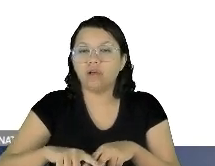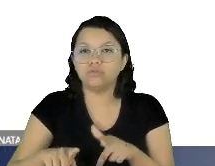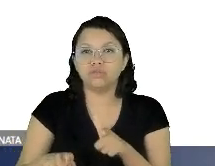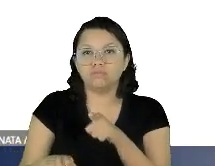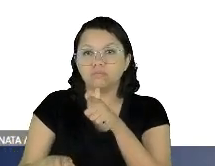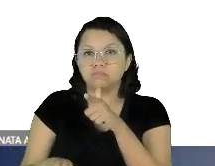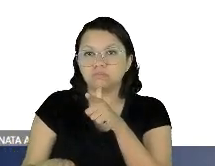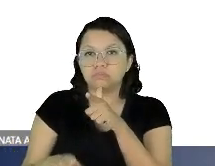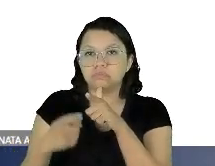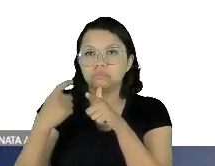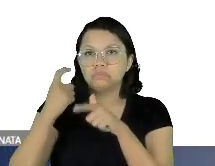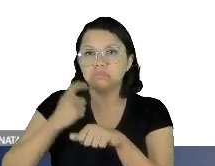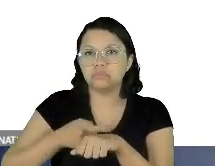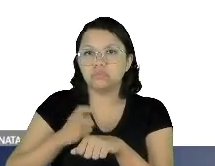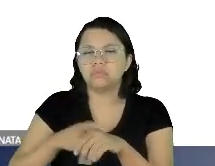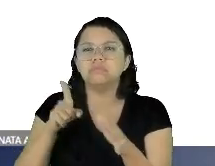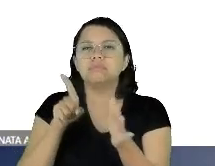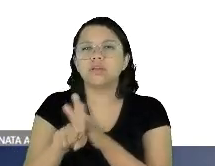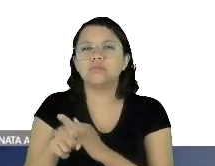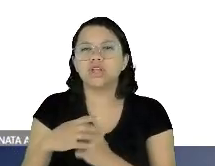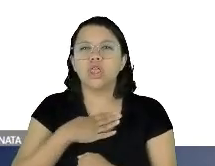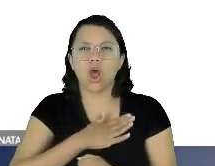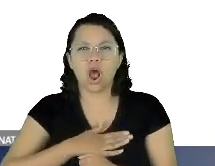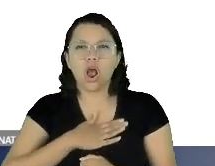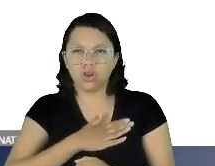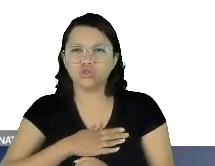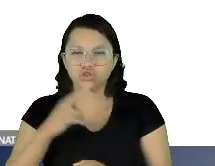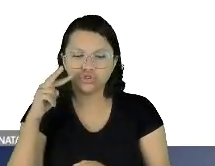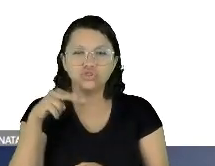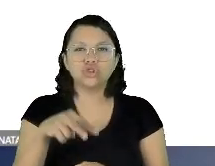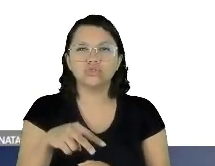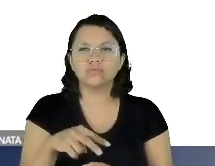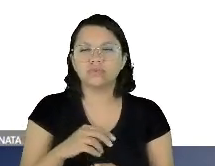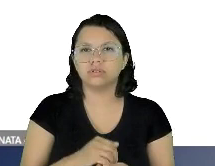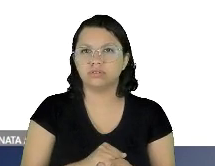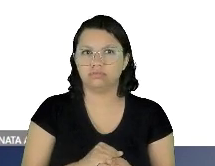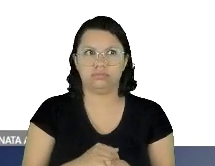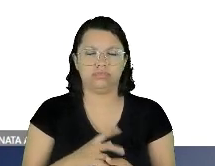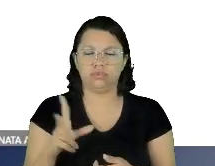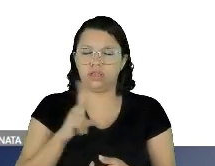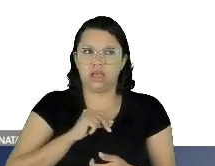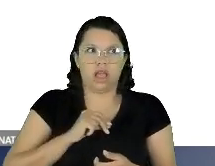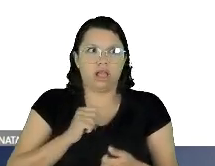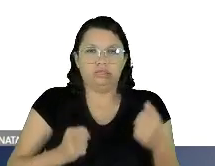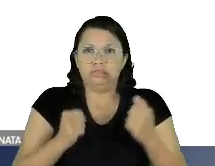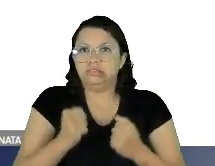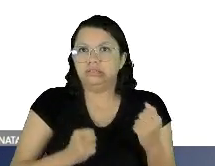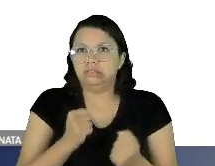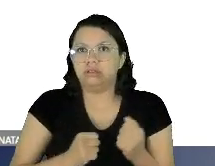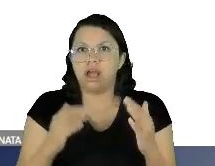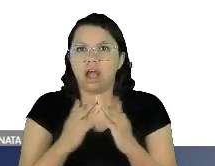ficou perguntando se a gente tinha gostado daquilo. Nossa, como a gente correu para casa.